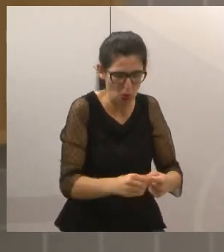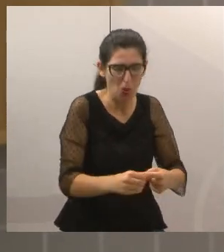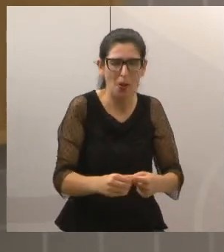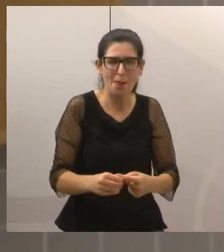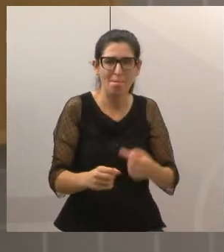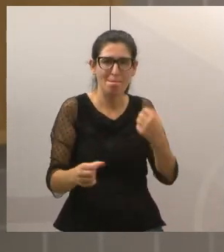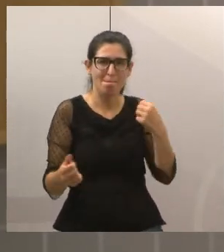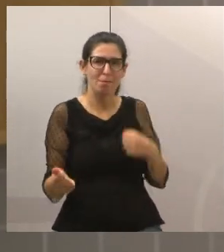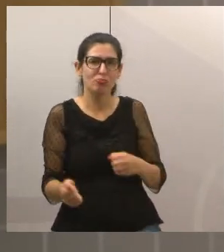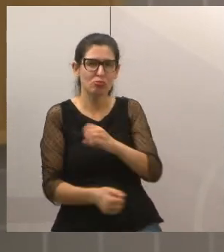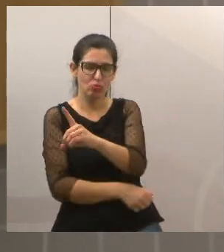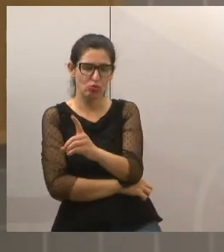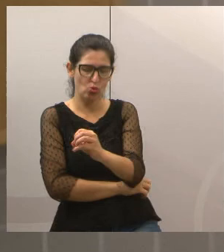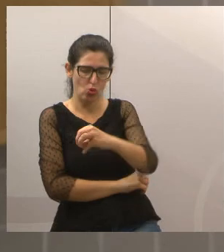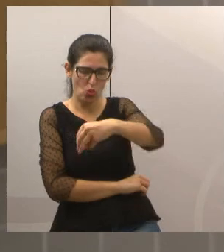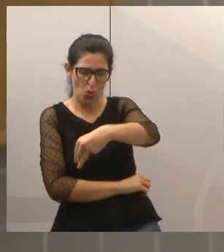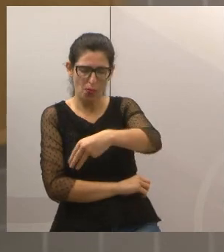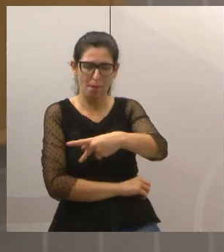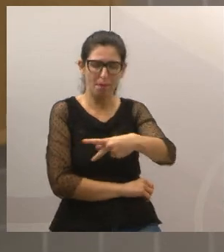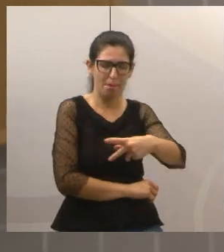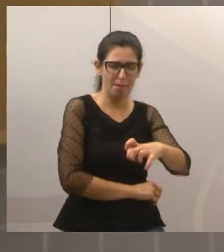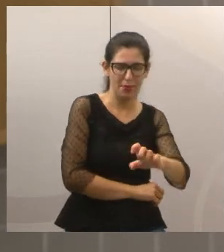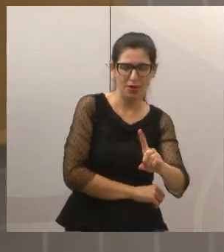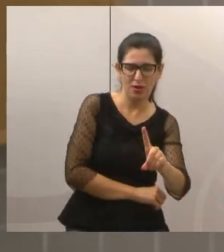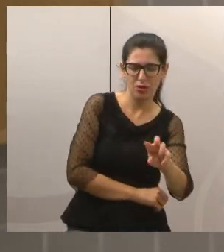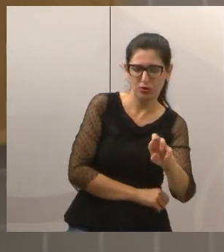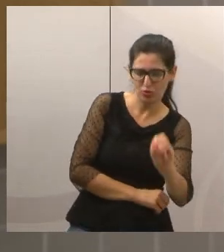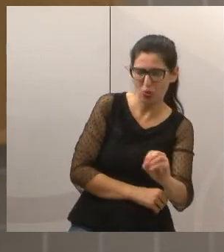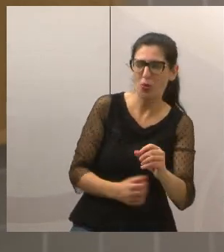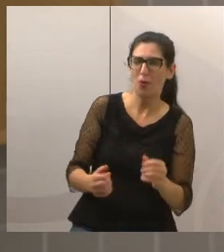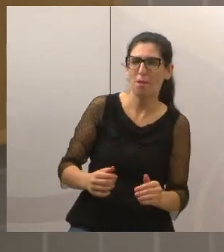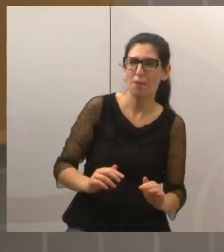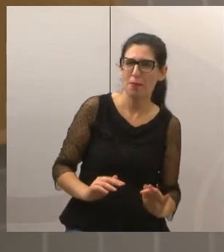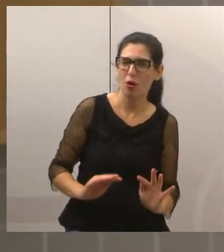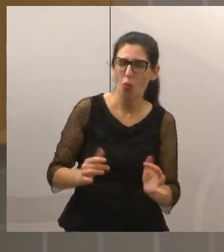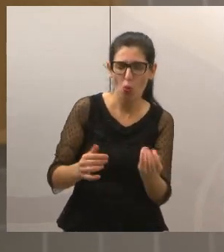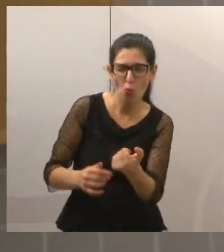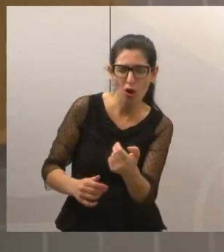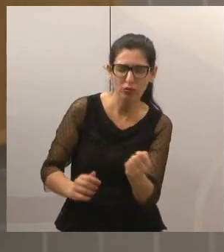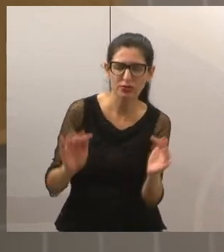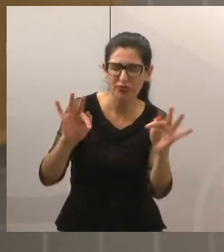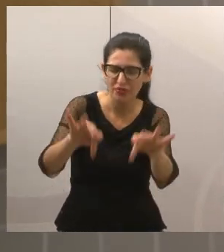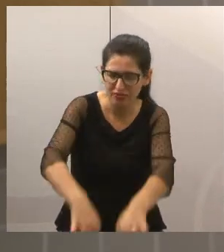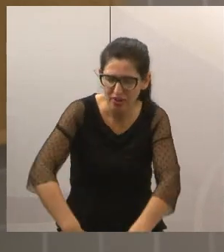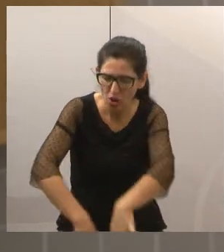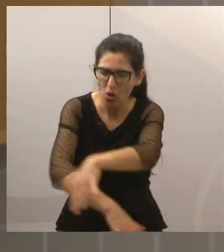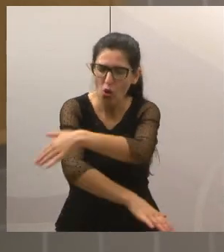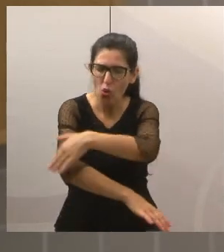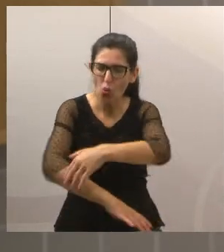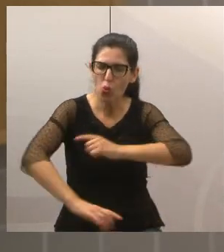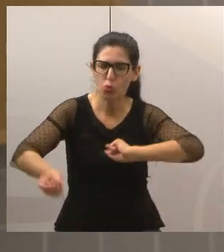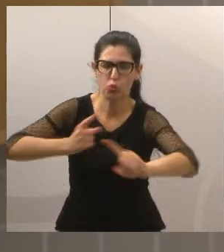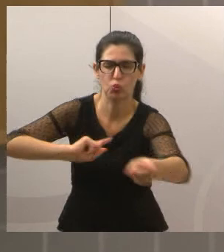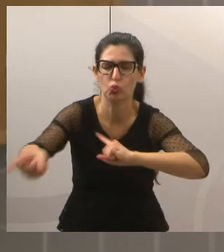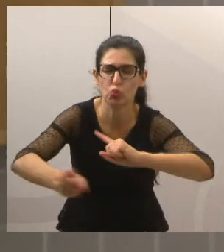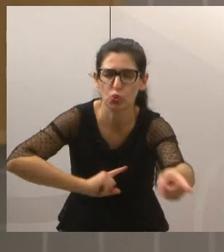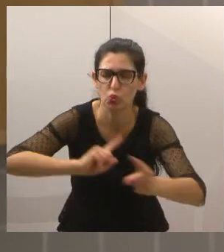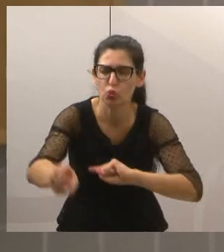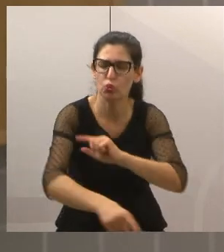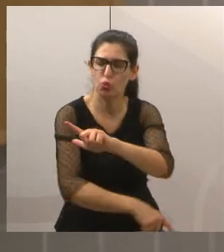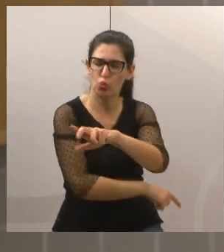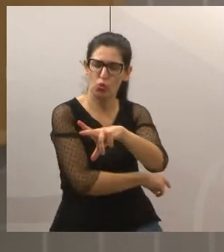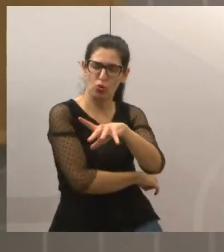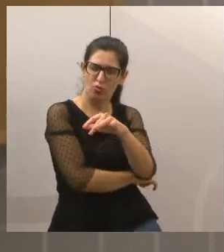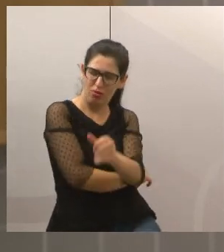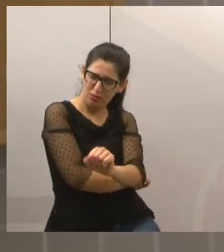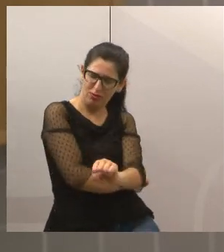Pedro e ali no fim da Lucas Nogueira Garcês. E toda essa região ela tem em torno de 20,